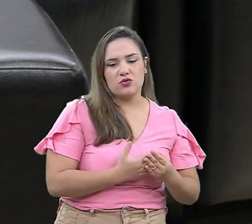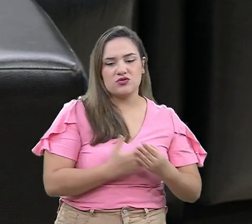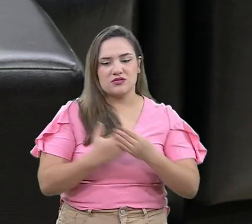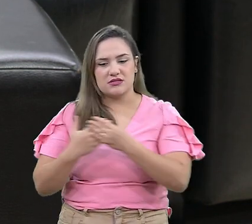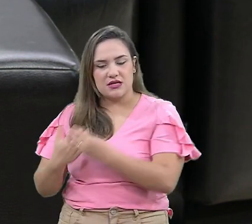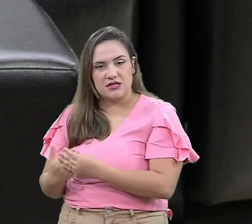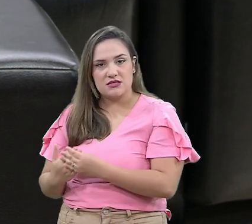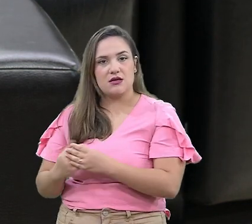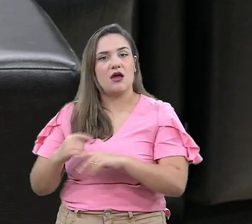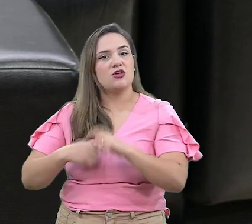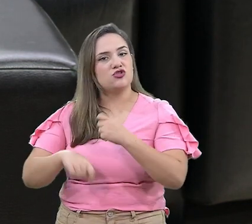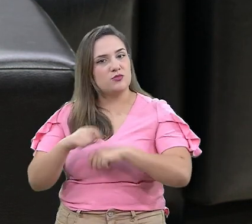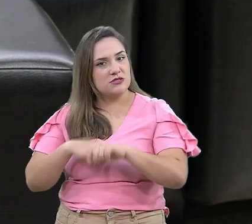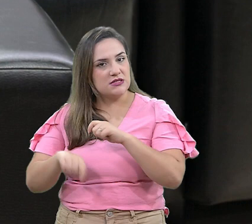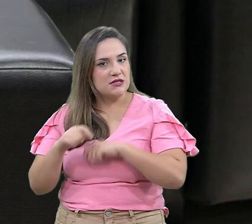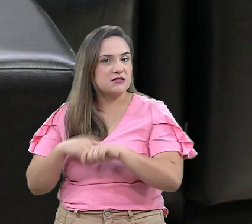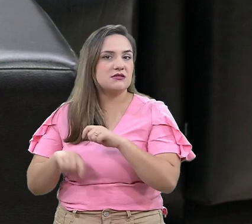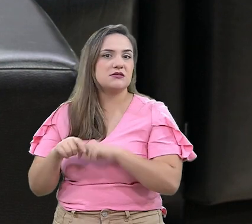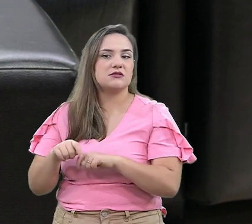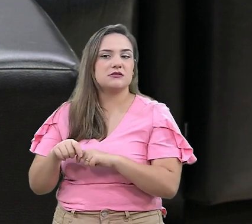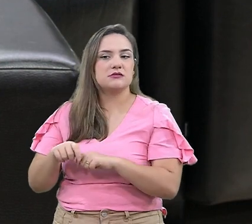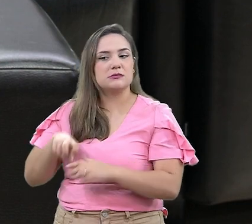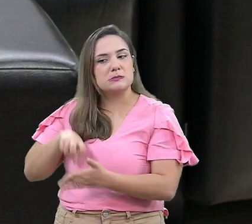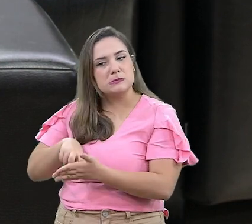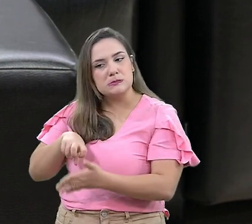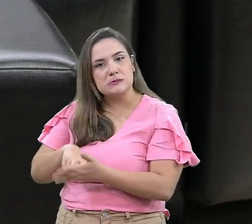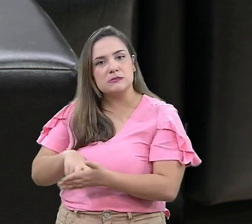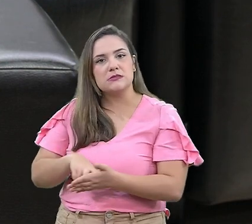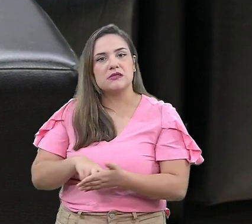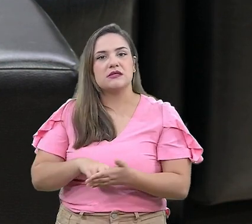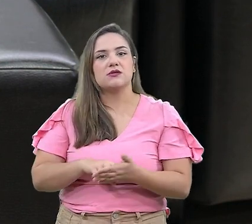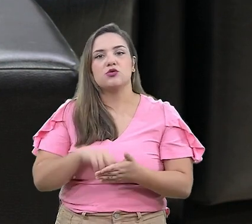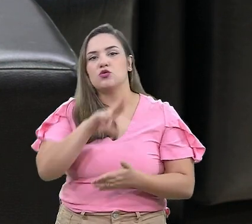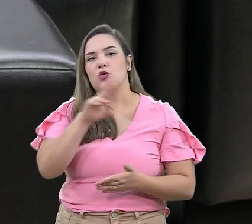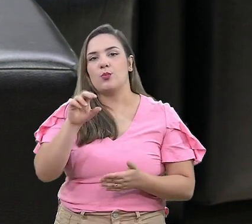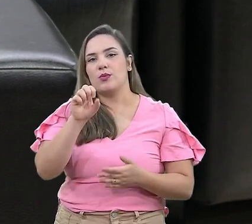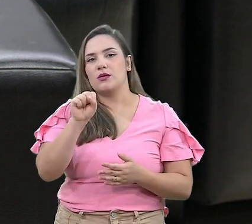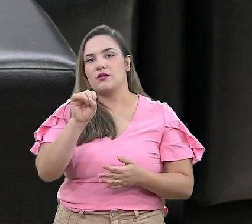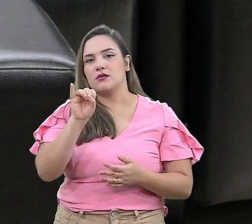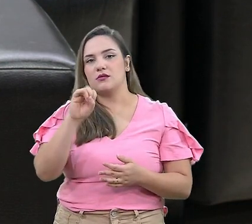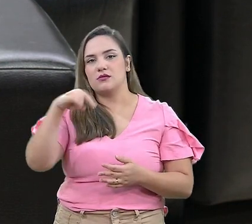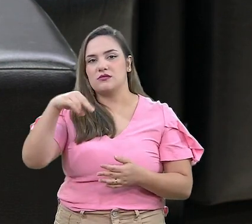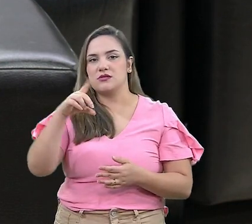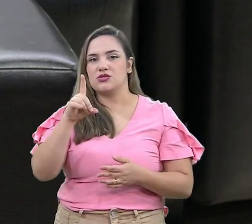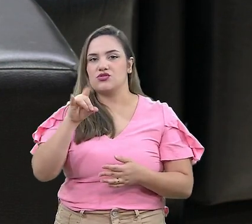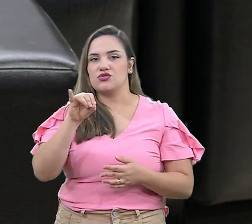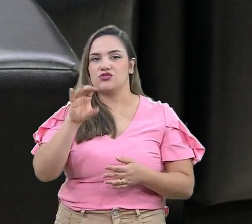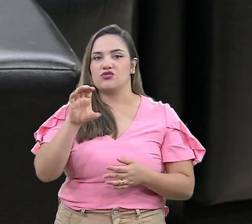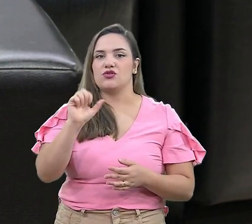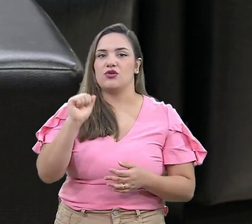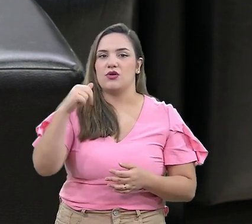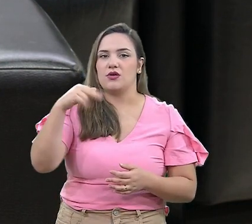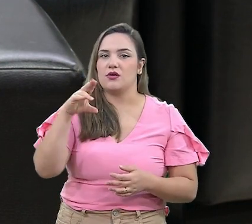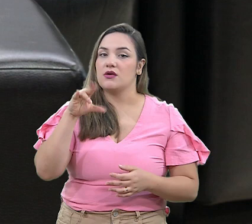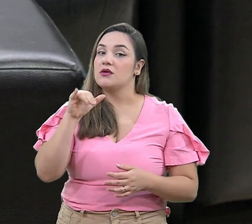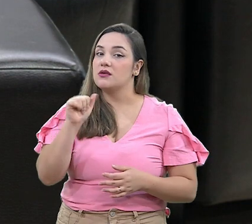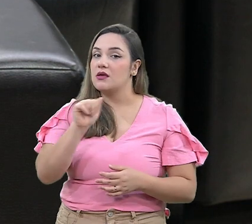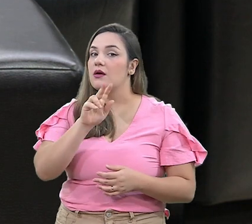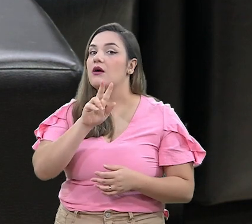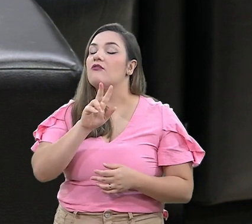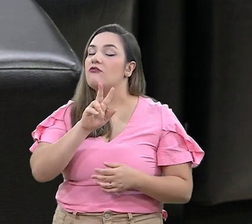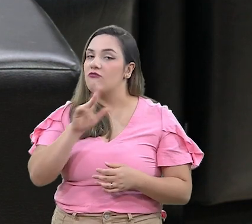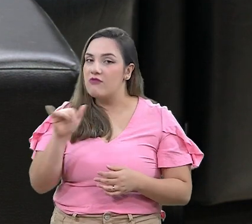um procedimento administrativo, uma sindicância e que busque a punição